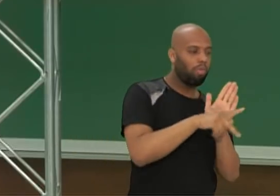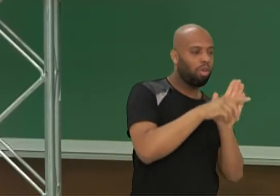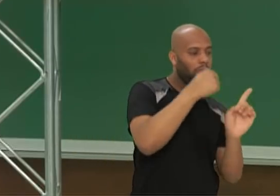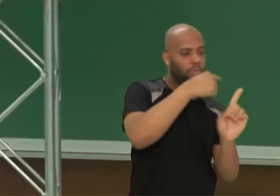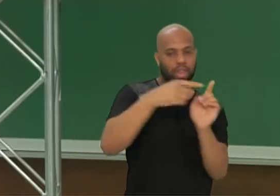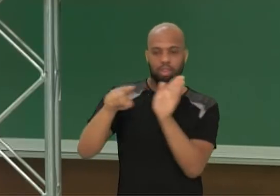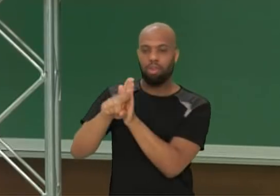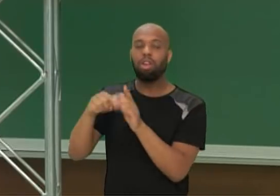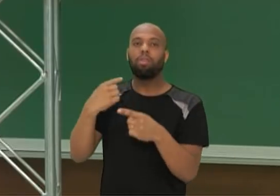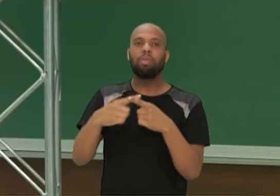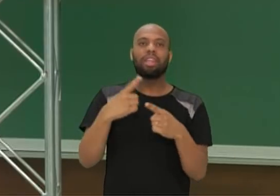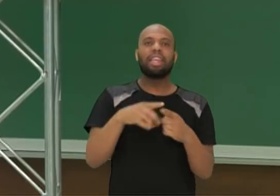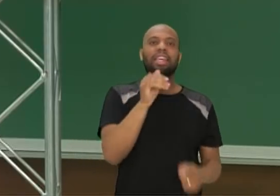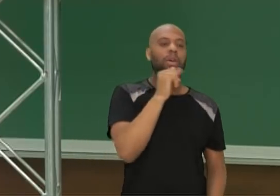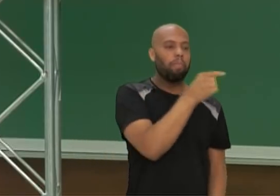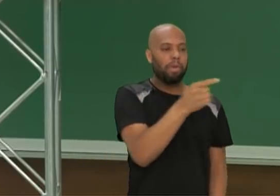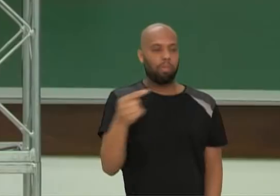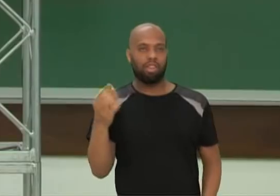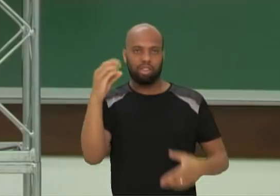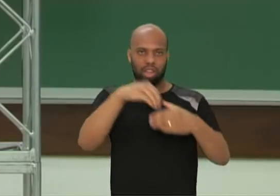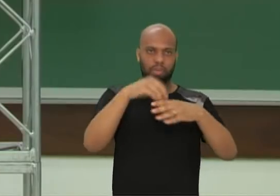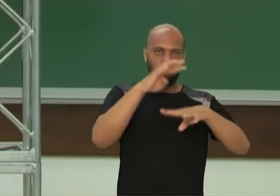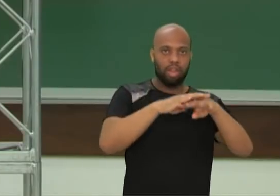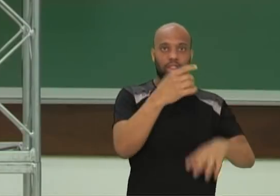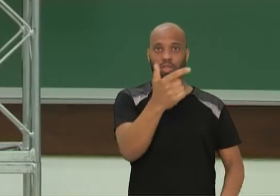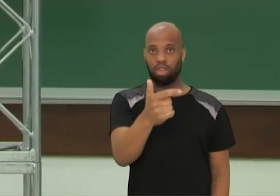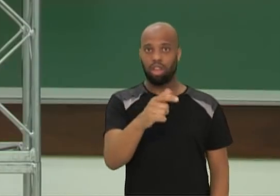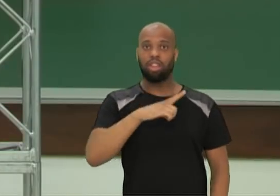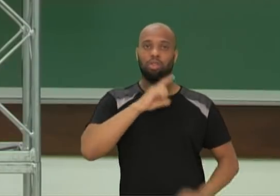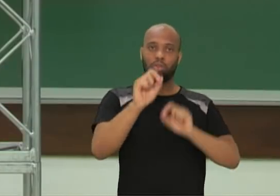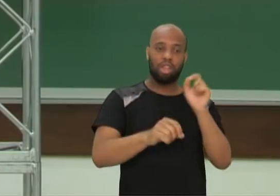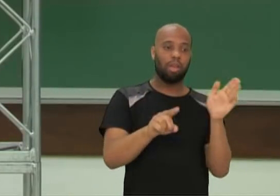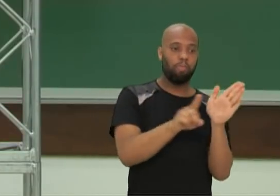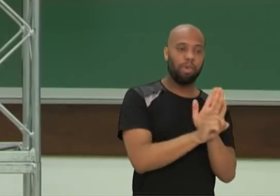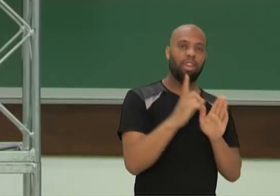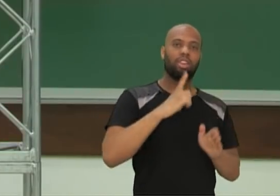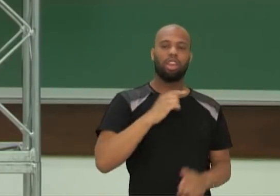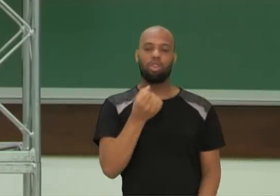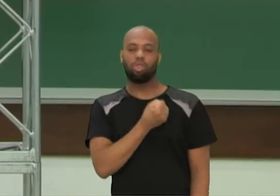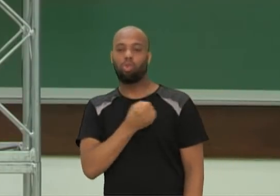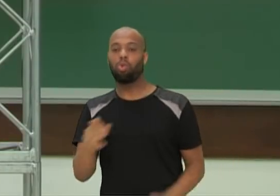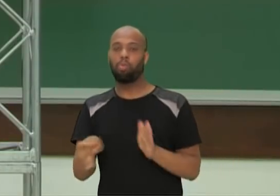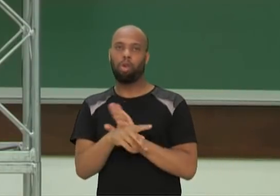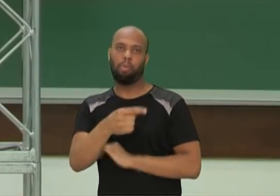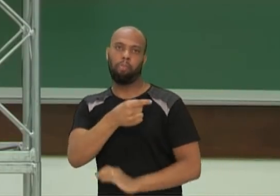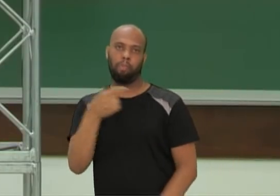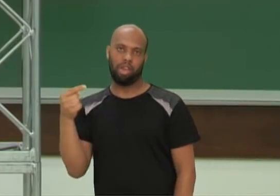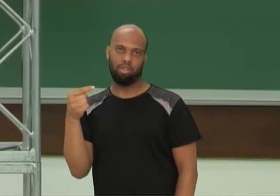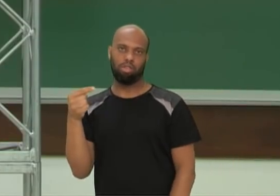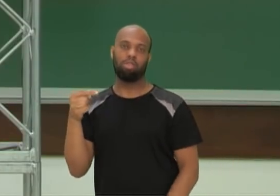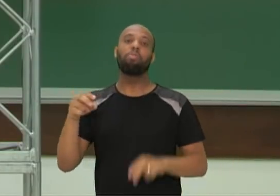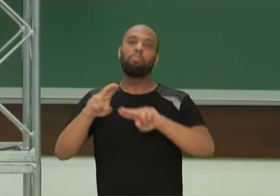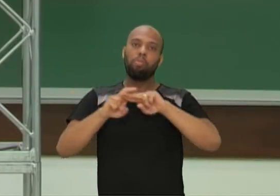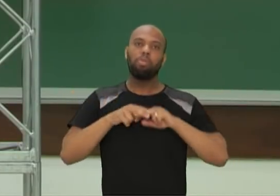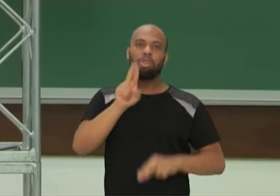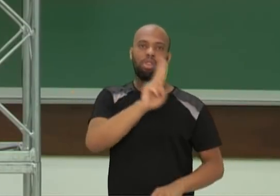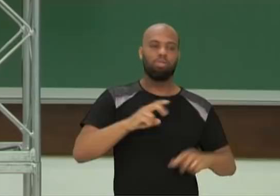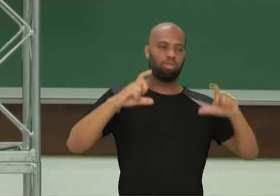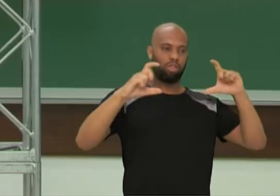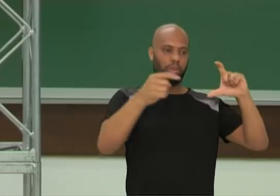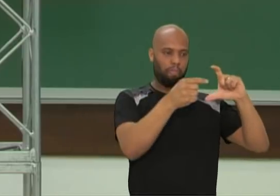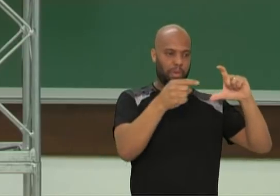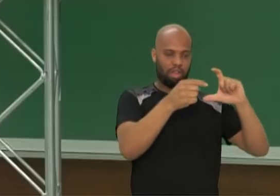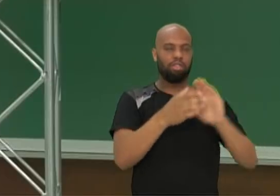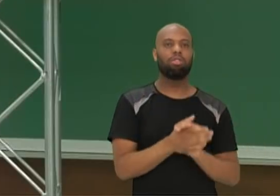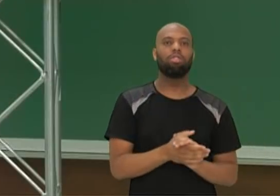na matemática a operação menos menos, tá? Existe uma subtração de um número negativo e é por isso que a gente coloca entre parênteses.